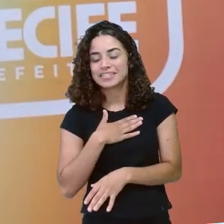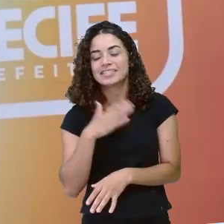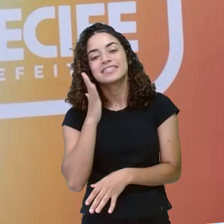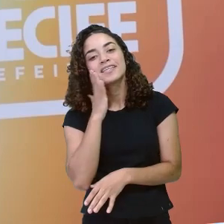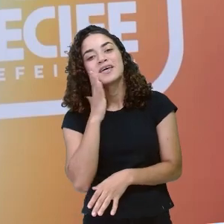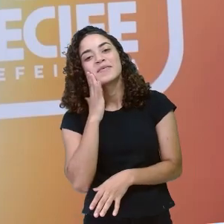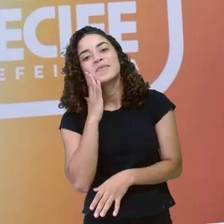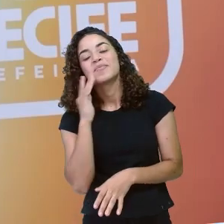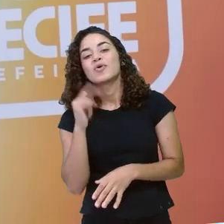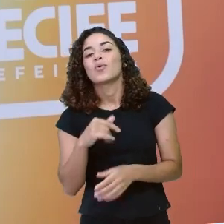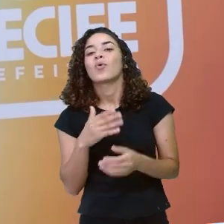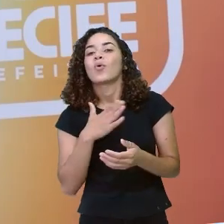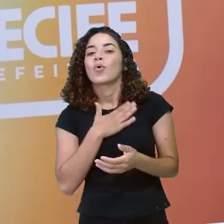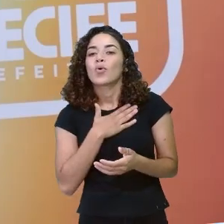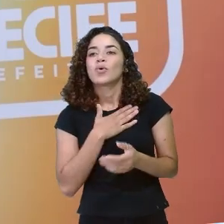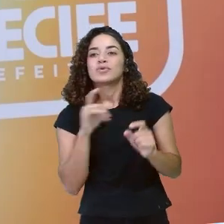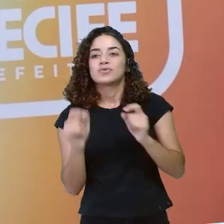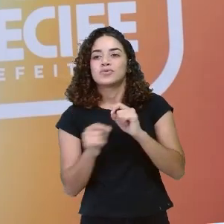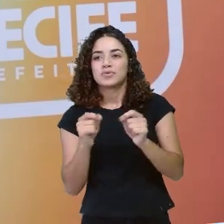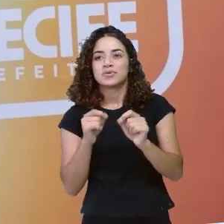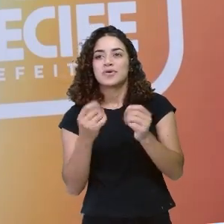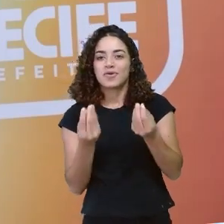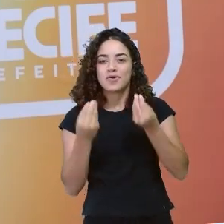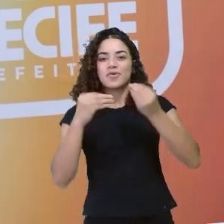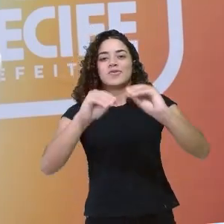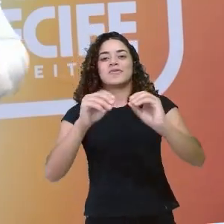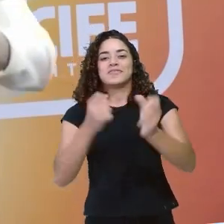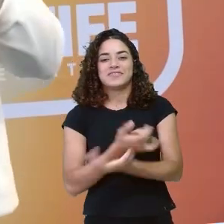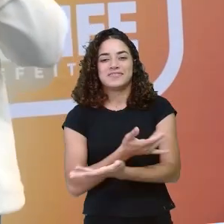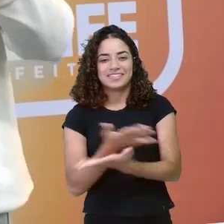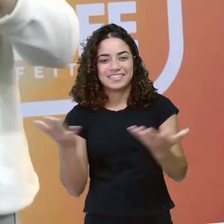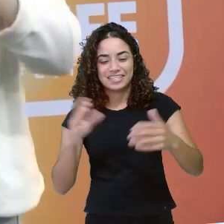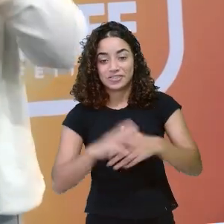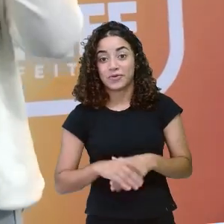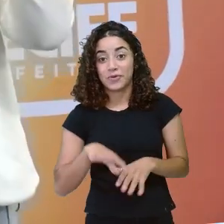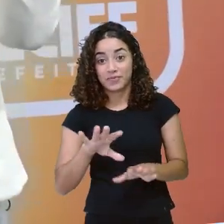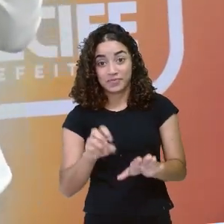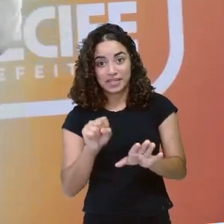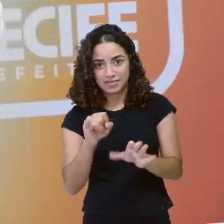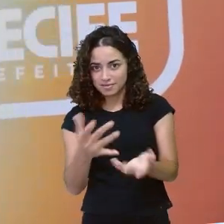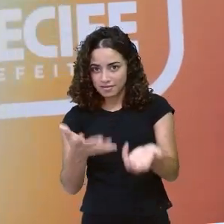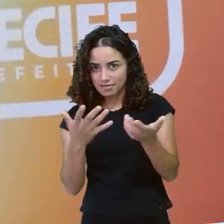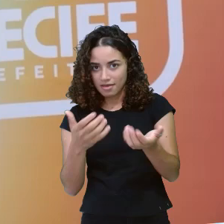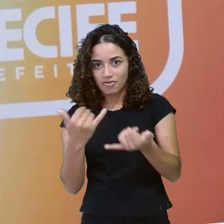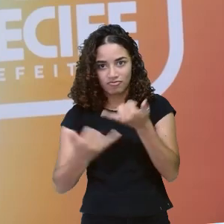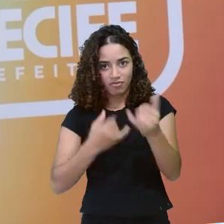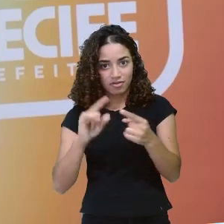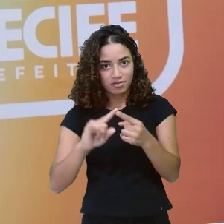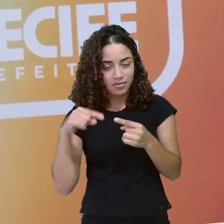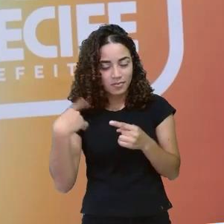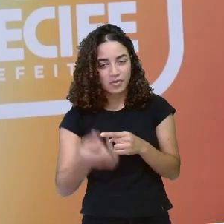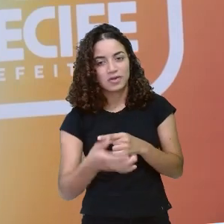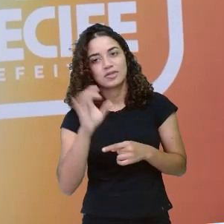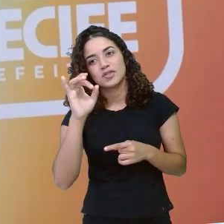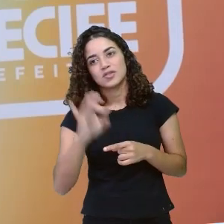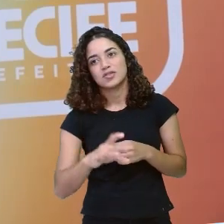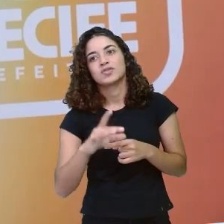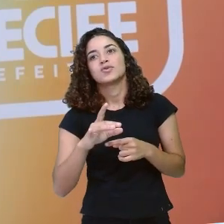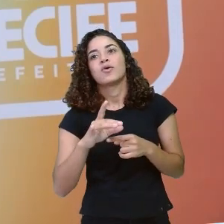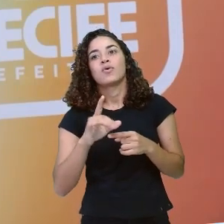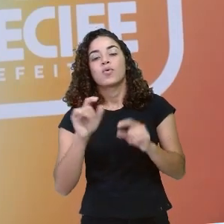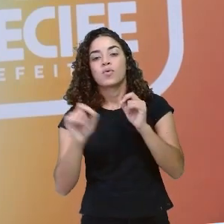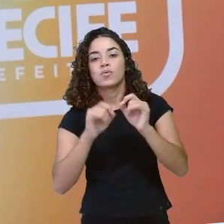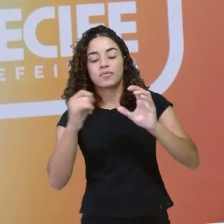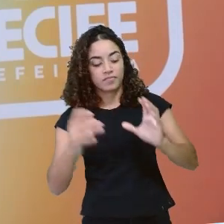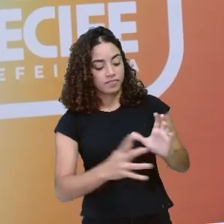sempre de pegar um jogozinho do World Wall, né? E olha, se ficar querendo jogar mais depois, é só você colocar lá no nosso